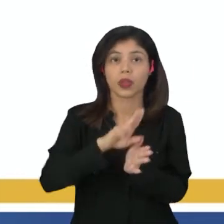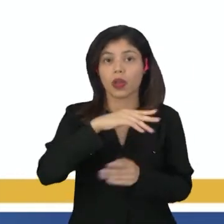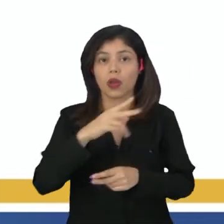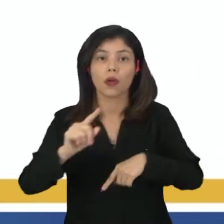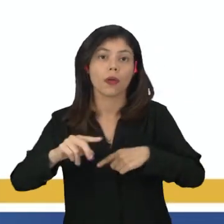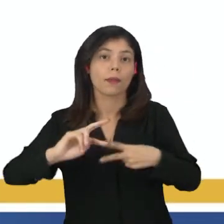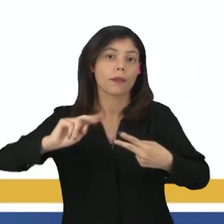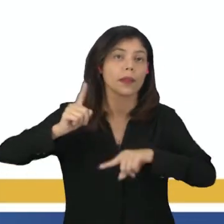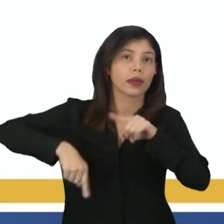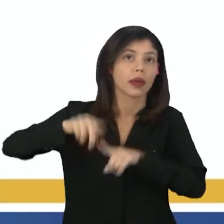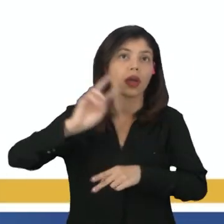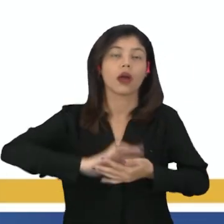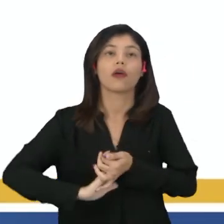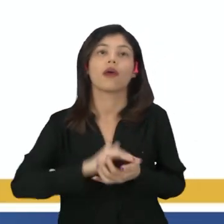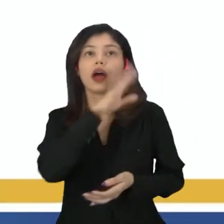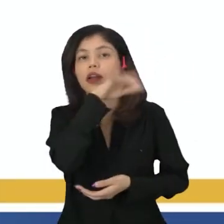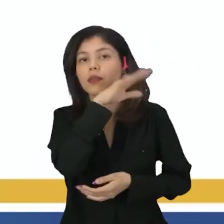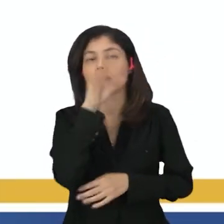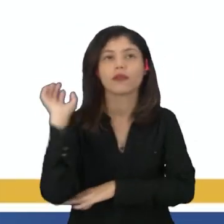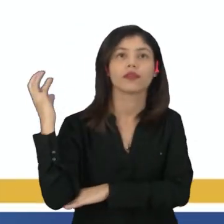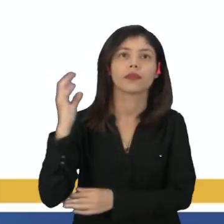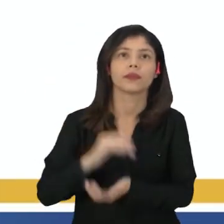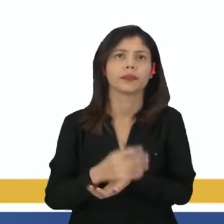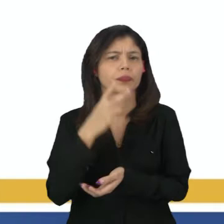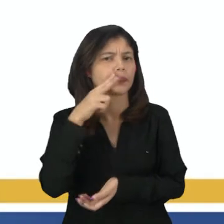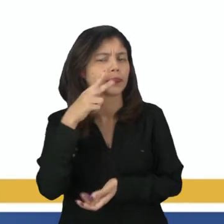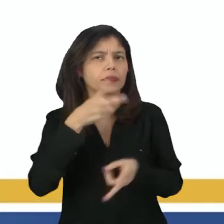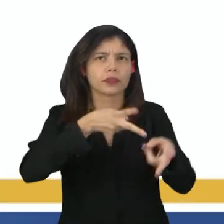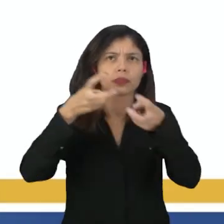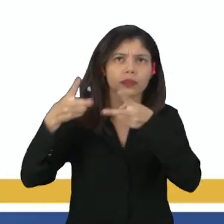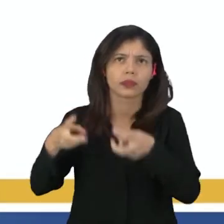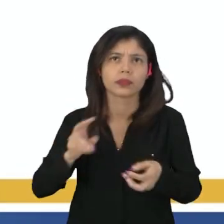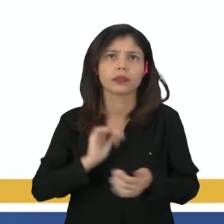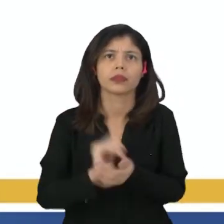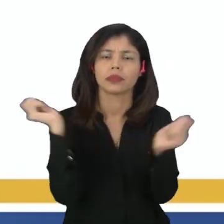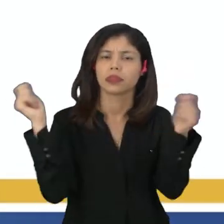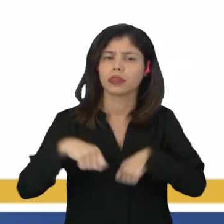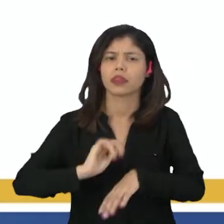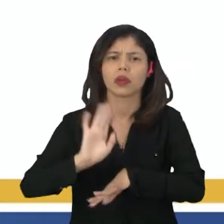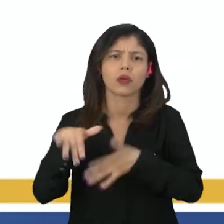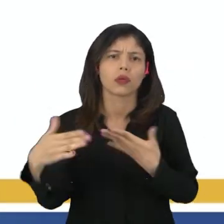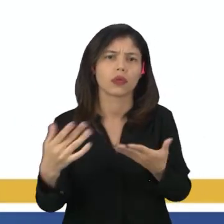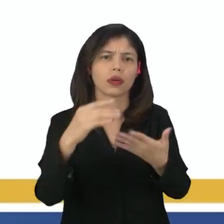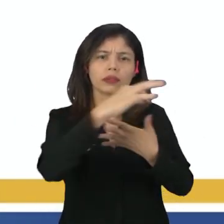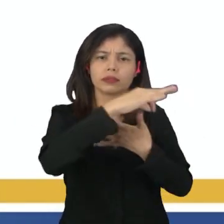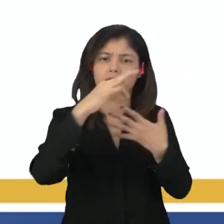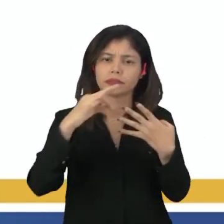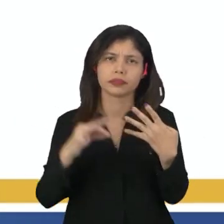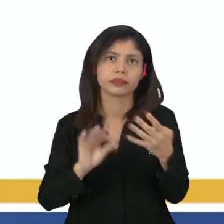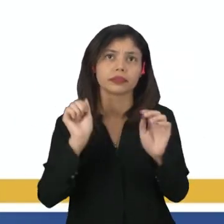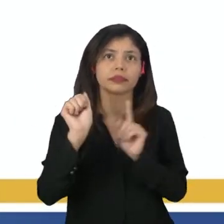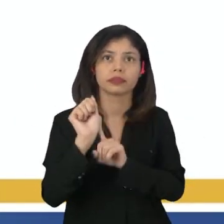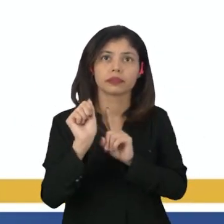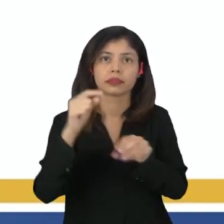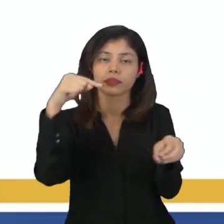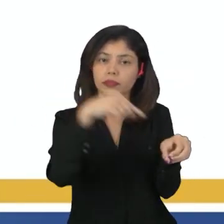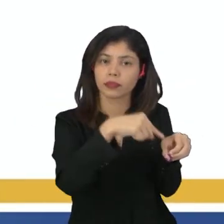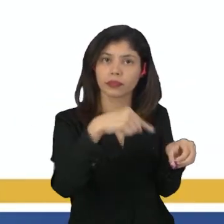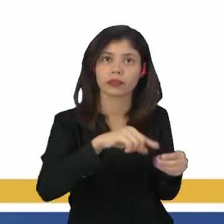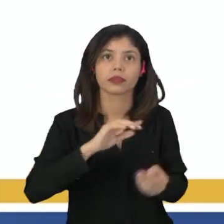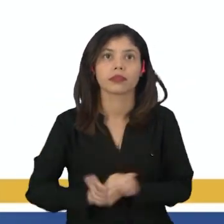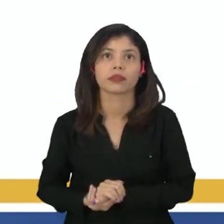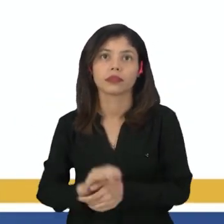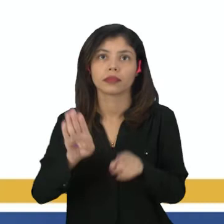animal ou vegetal. Convém observar se as células possuem qual dessas estruturas? Letra A,